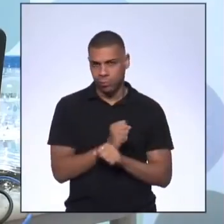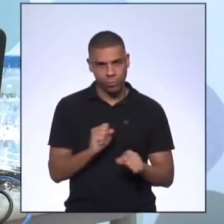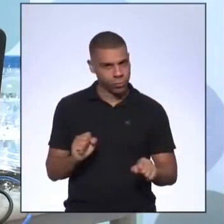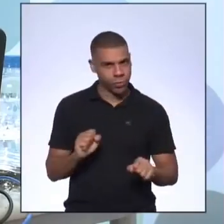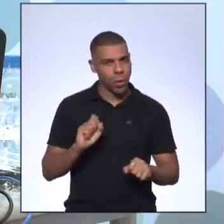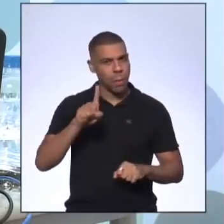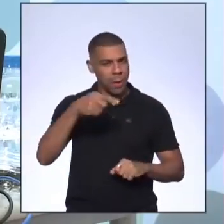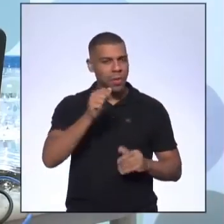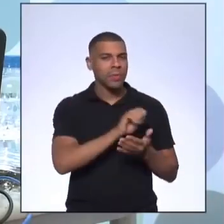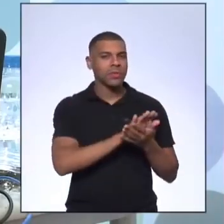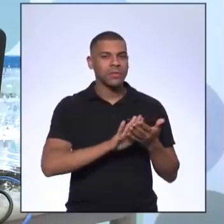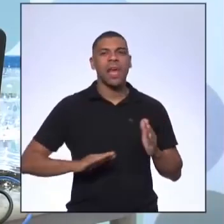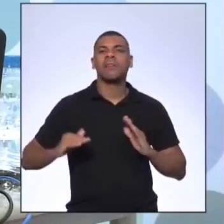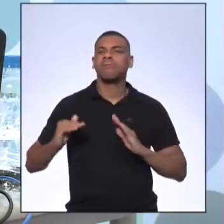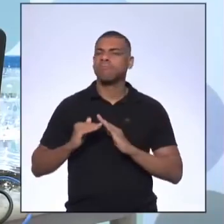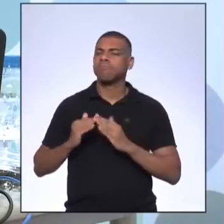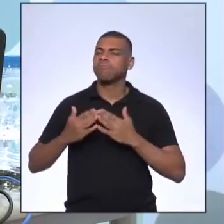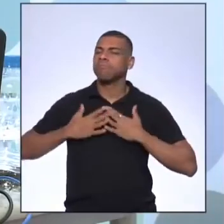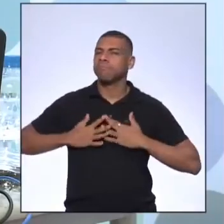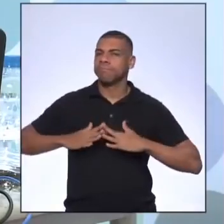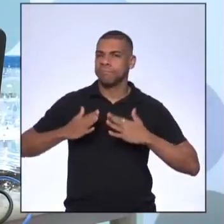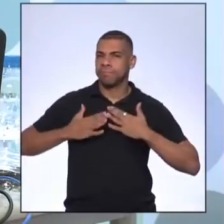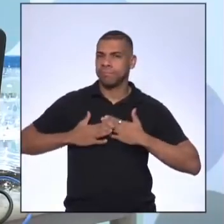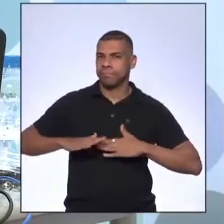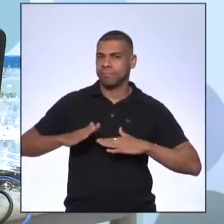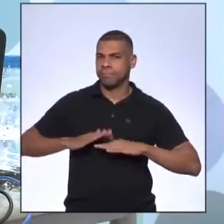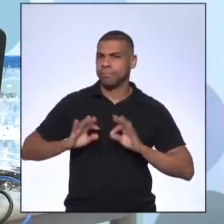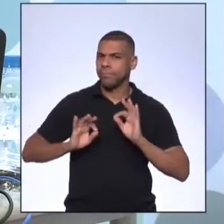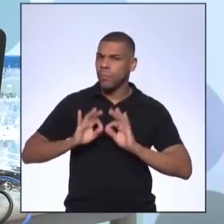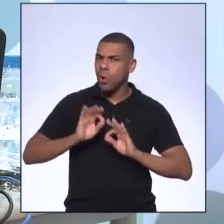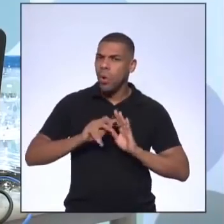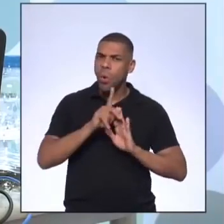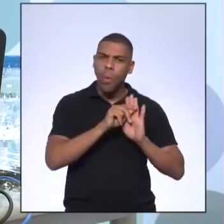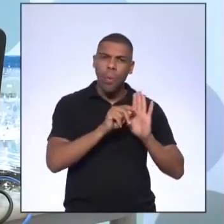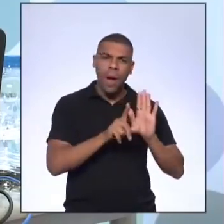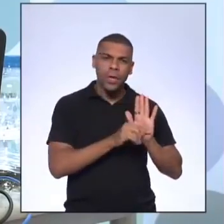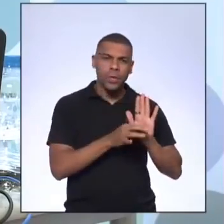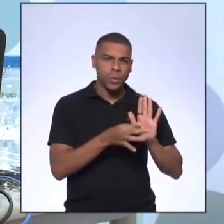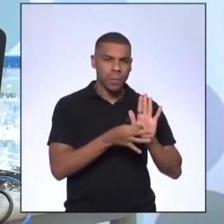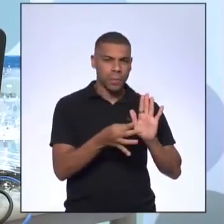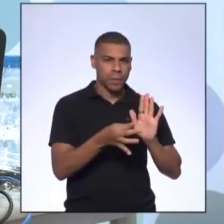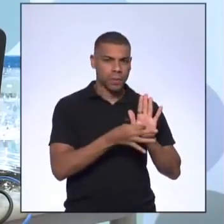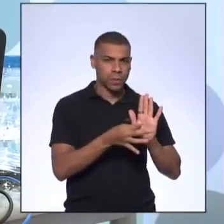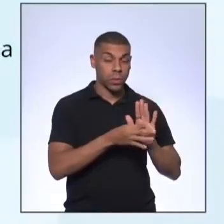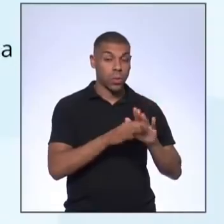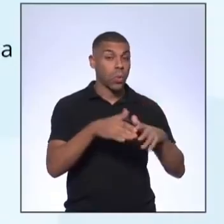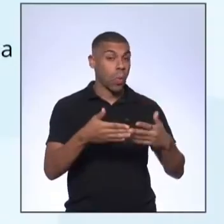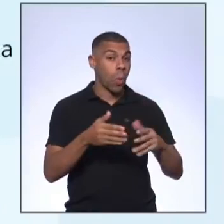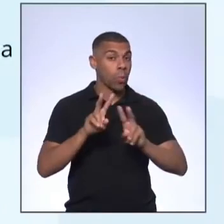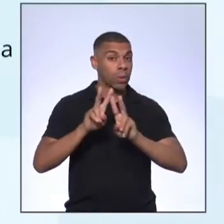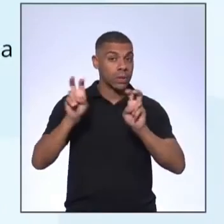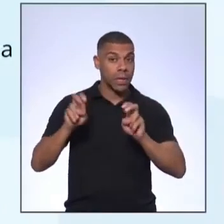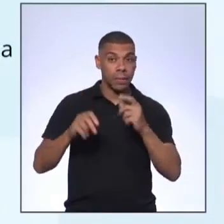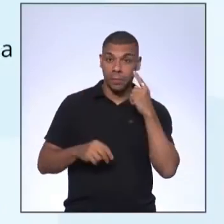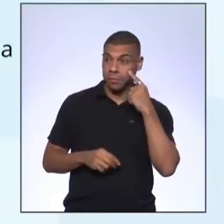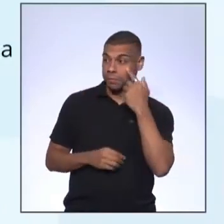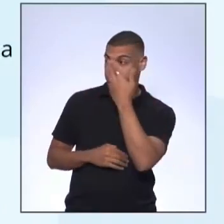já é uma atividade para fazer com calma. Produza um artigo de opinião com os seguintes temas, está lá na